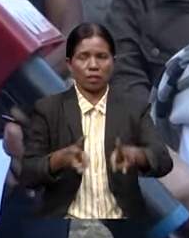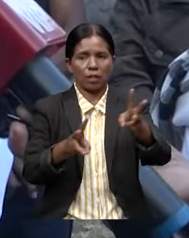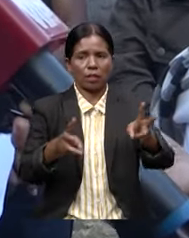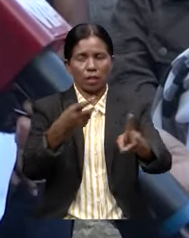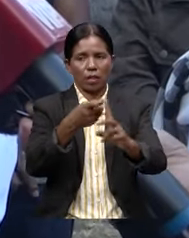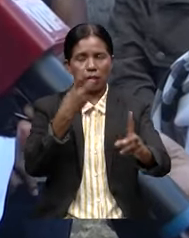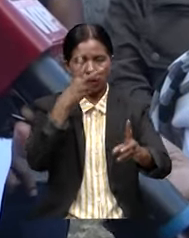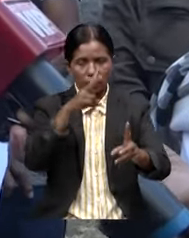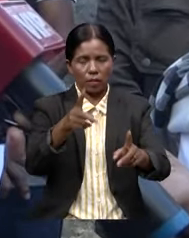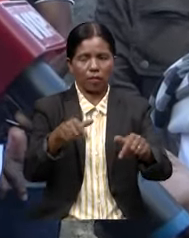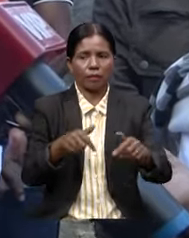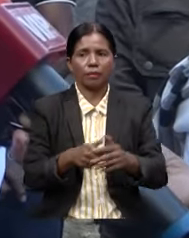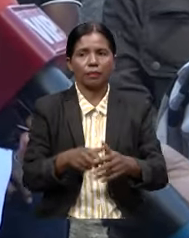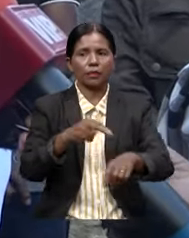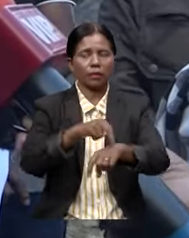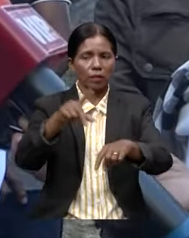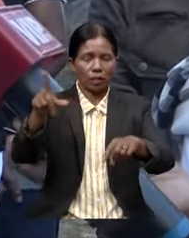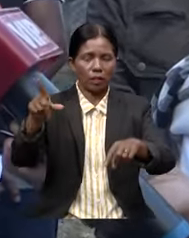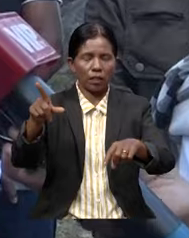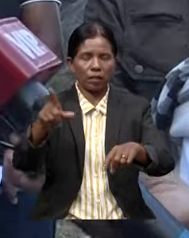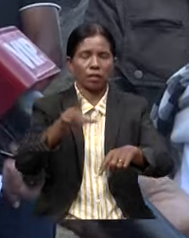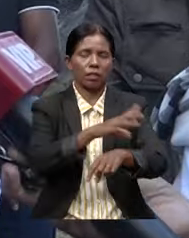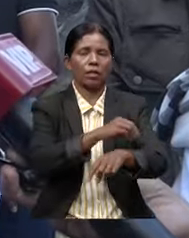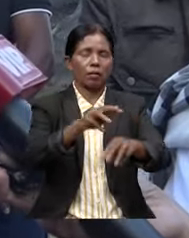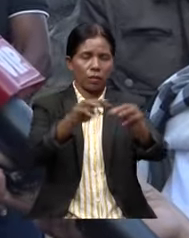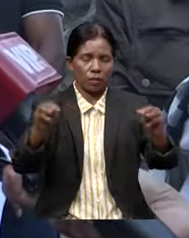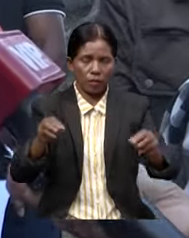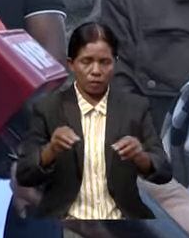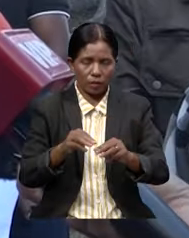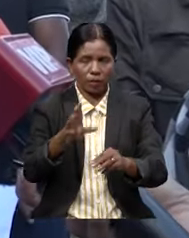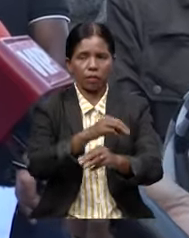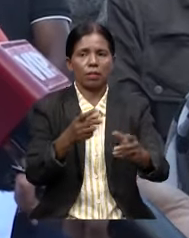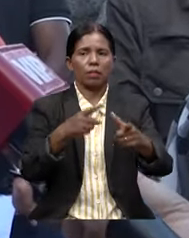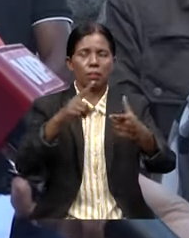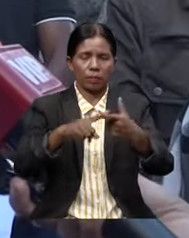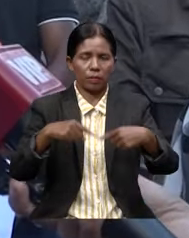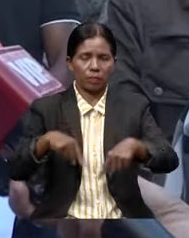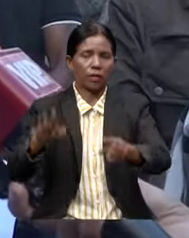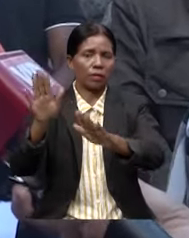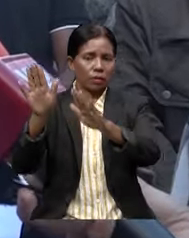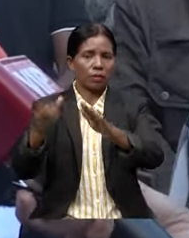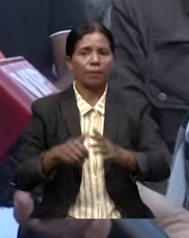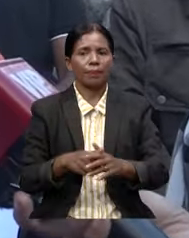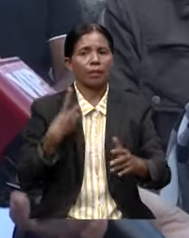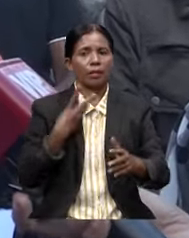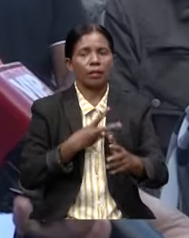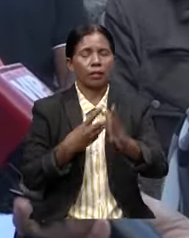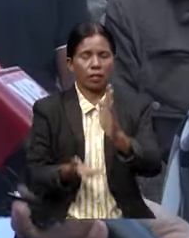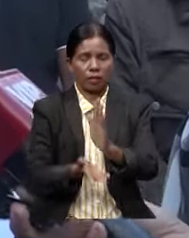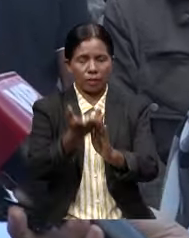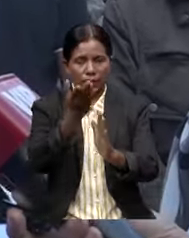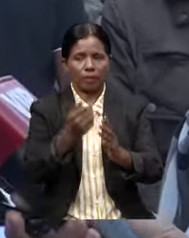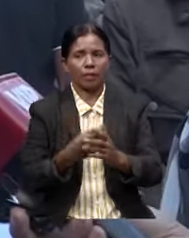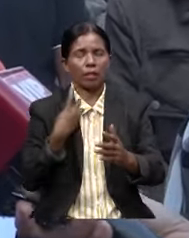as categorias, né? Nacional, regional, e depois municipal e depois rurais. Então, não é mais que está a saída, mas bem,